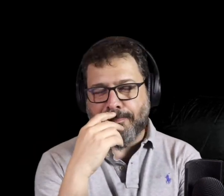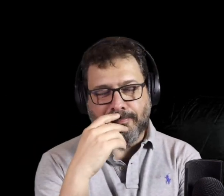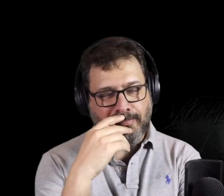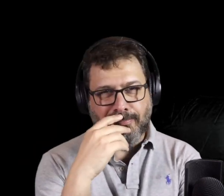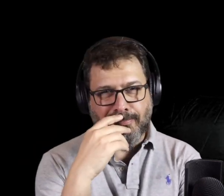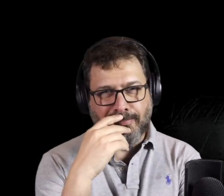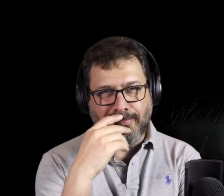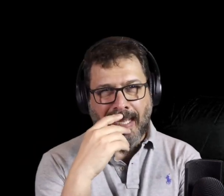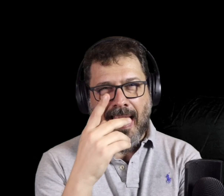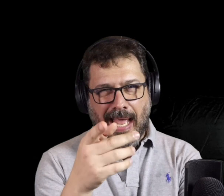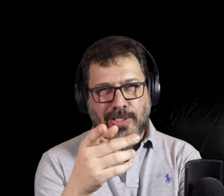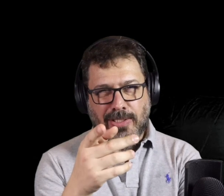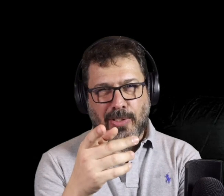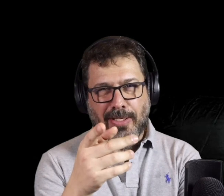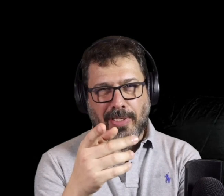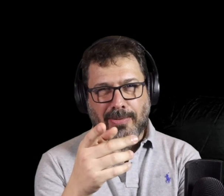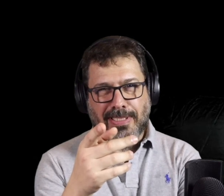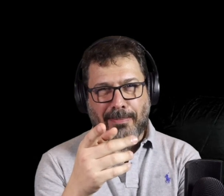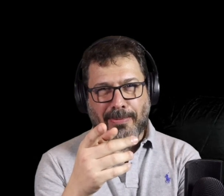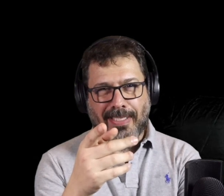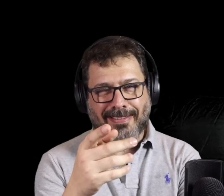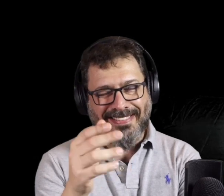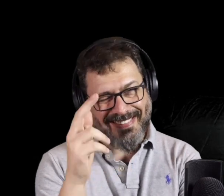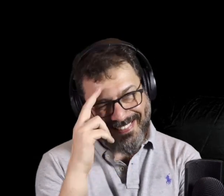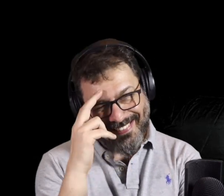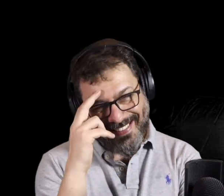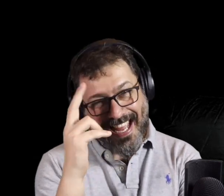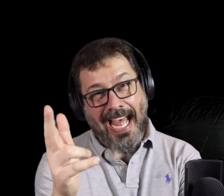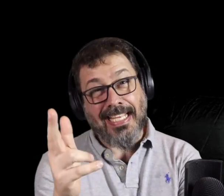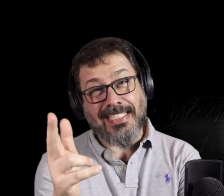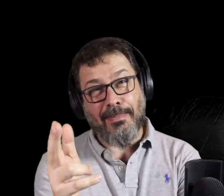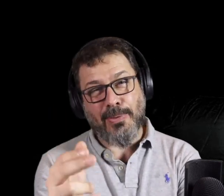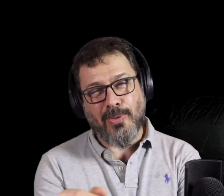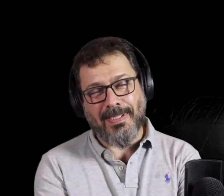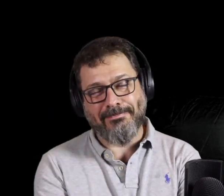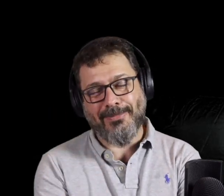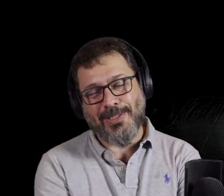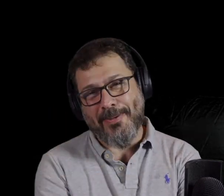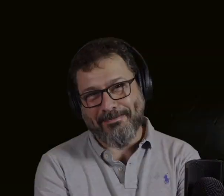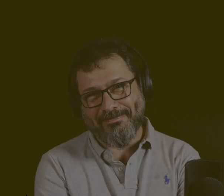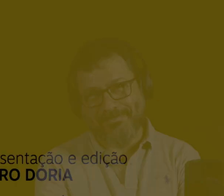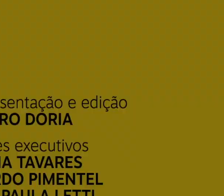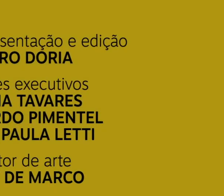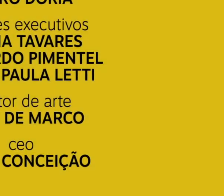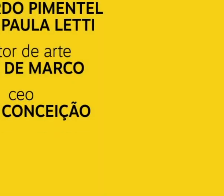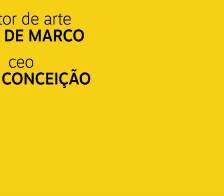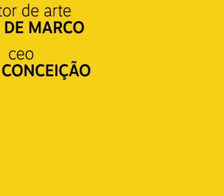Enfim. A gente tem outro encontro no sábado, né? Até sábado, turma. Tchau, tchau.